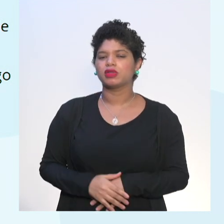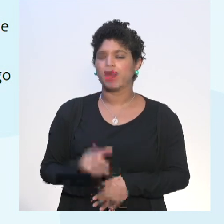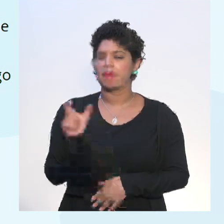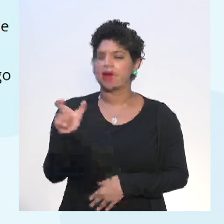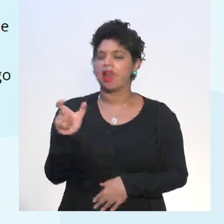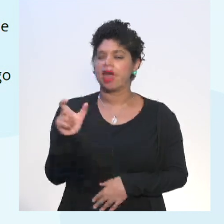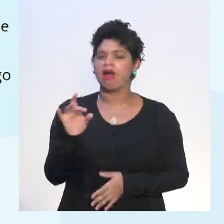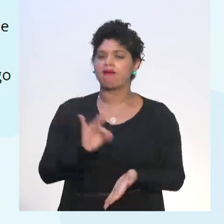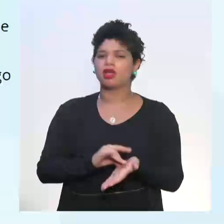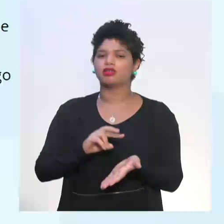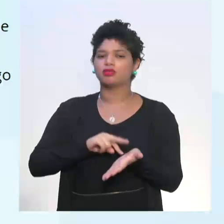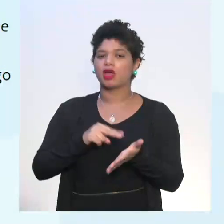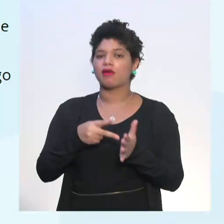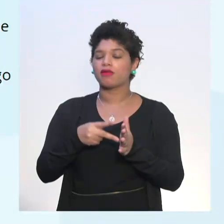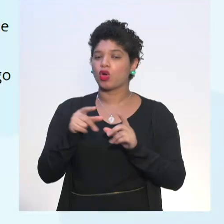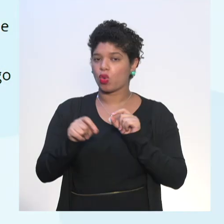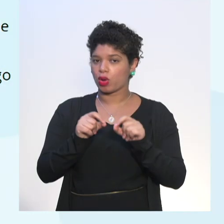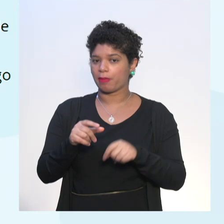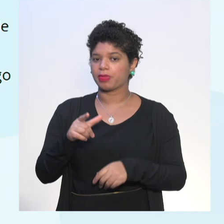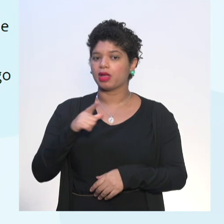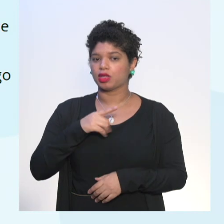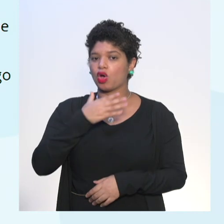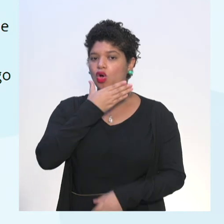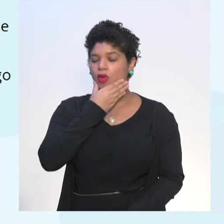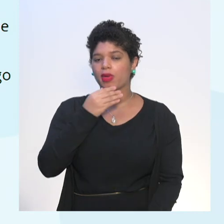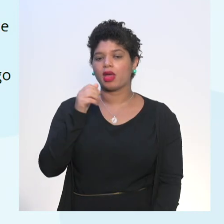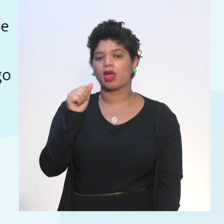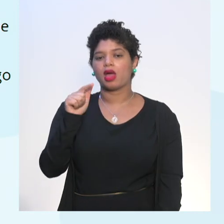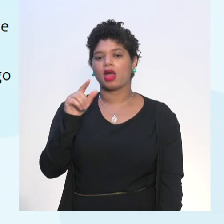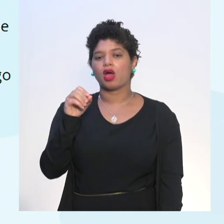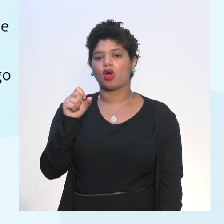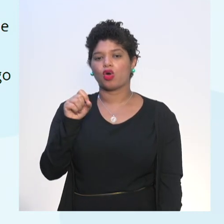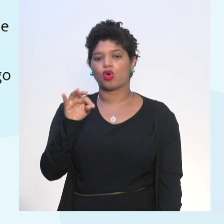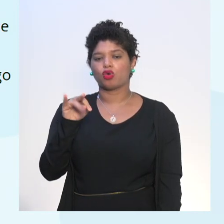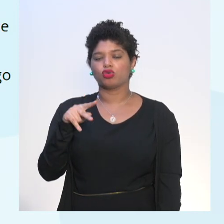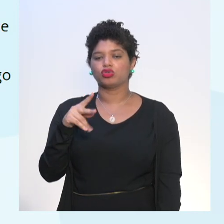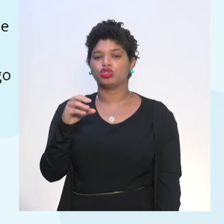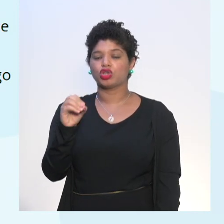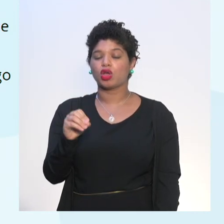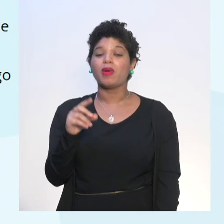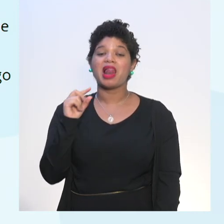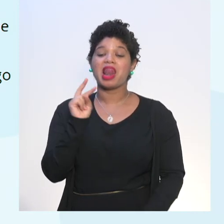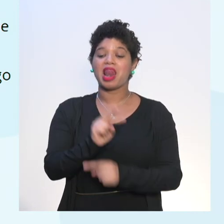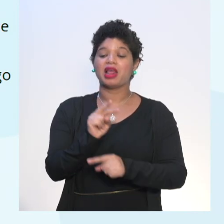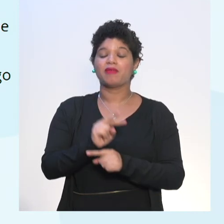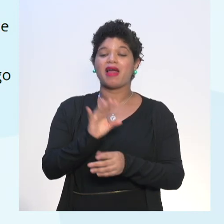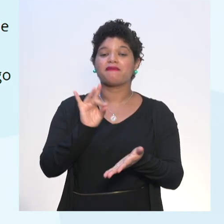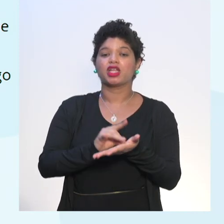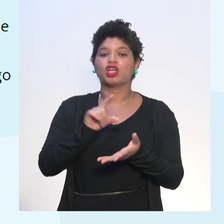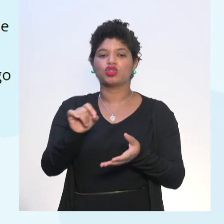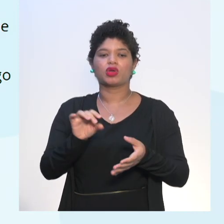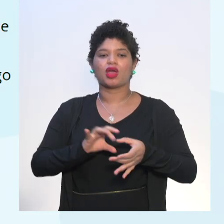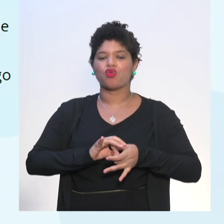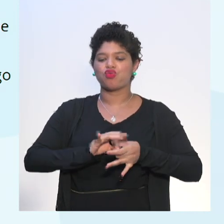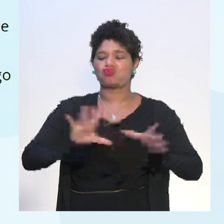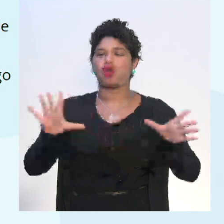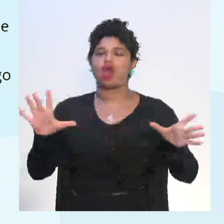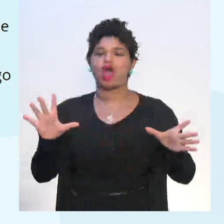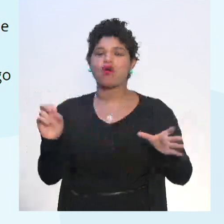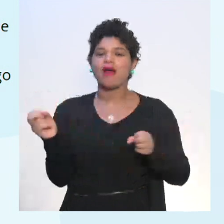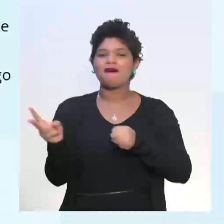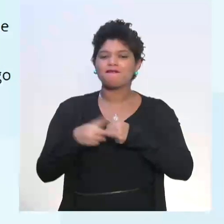verdade. Então, a gente tem o Agostinho defendendo a verdade como revelação, né? O verbo, ou